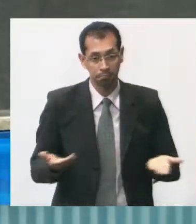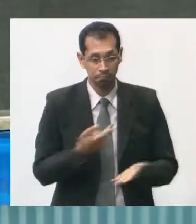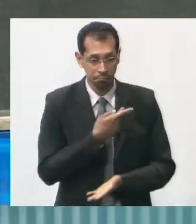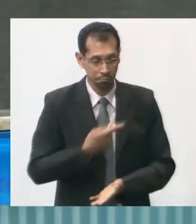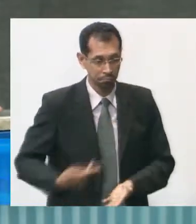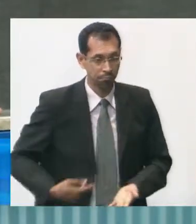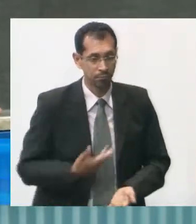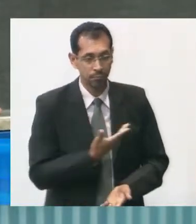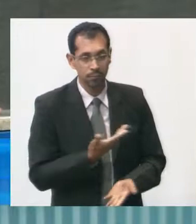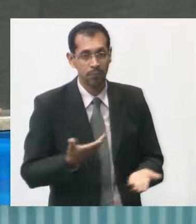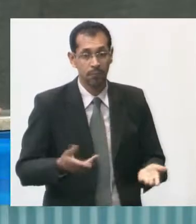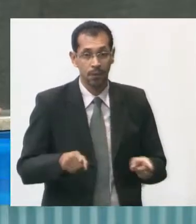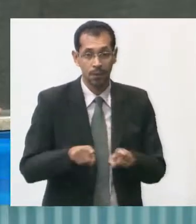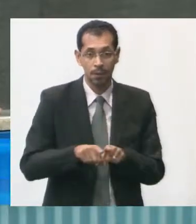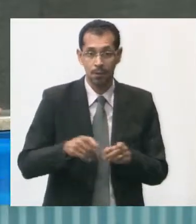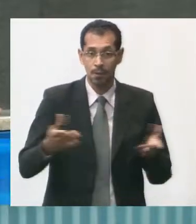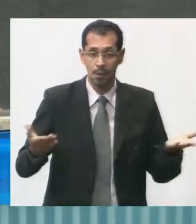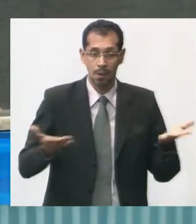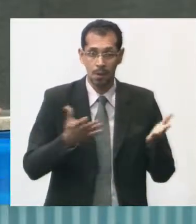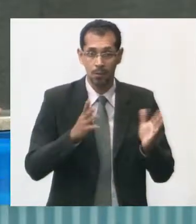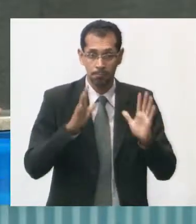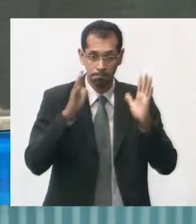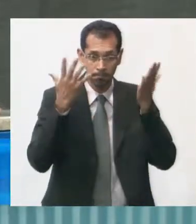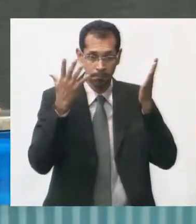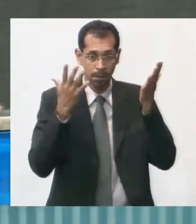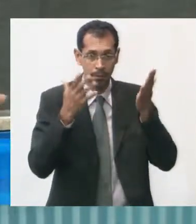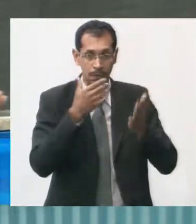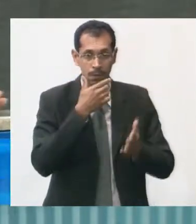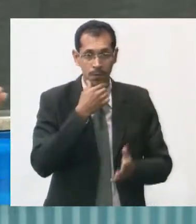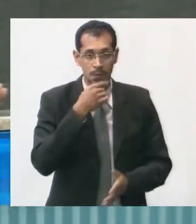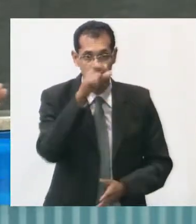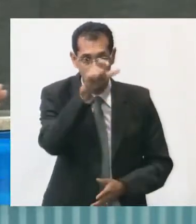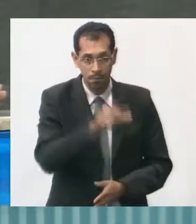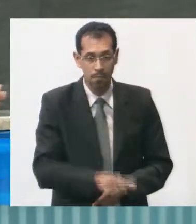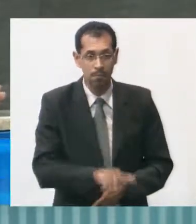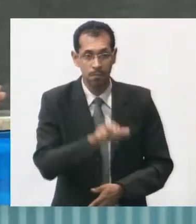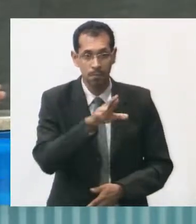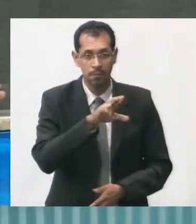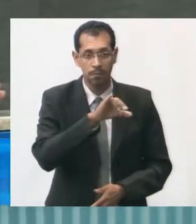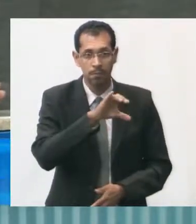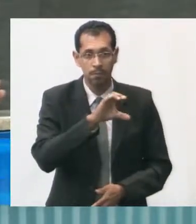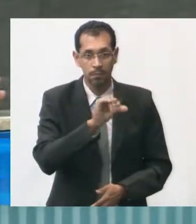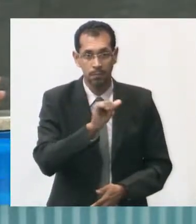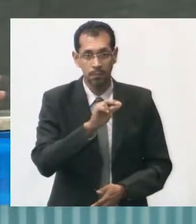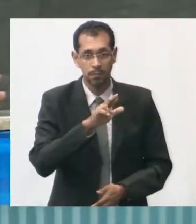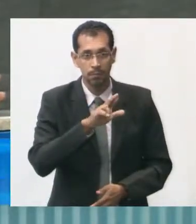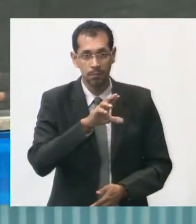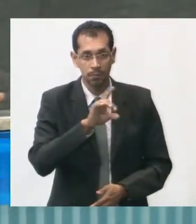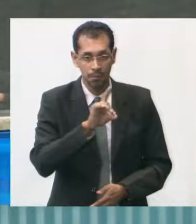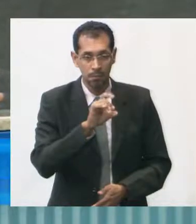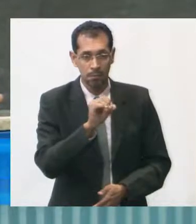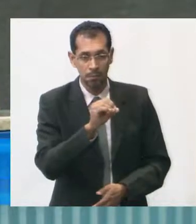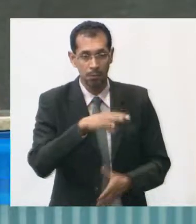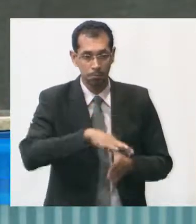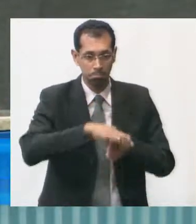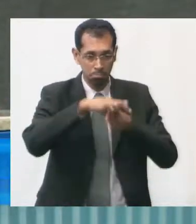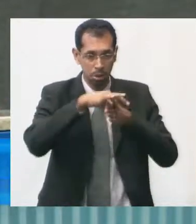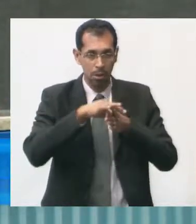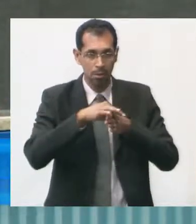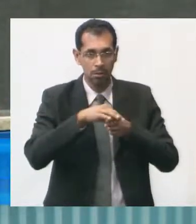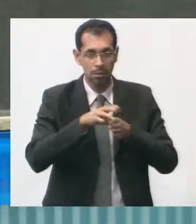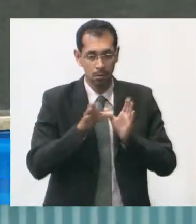eleição lá no bairro Taboazeiro. Parabéns, Ricardo, né, pela